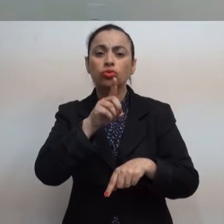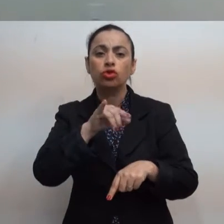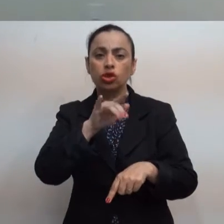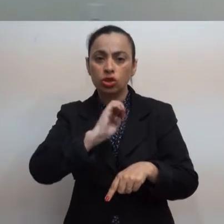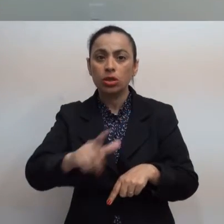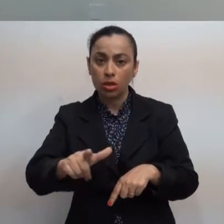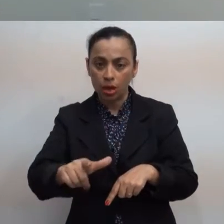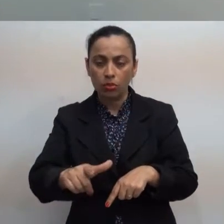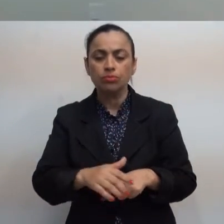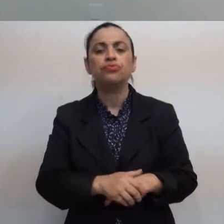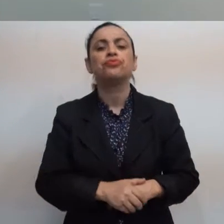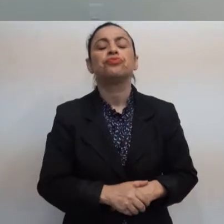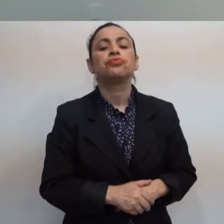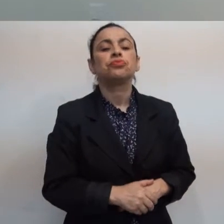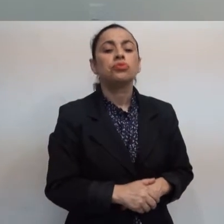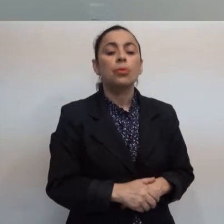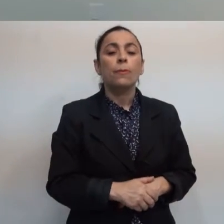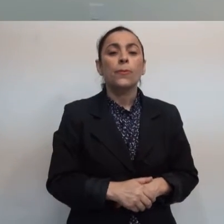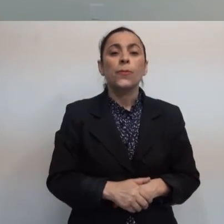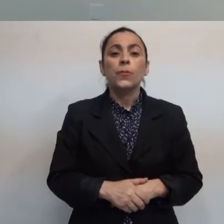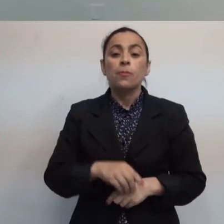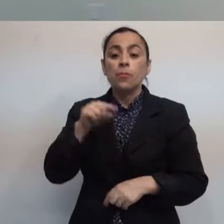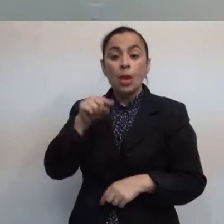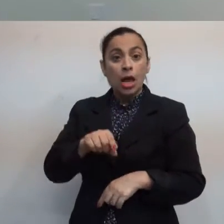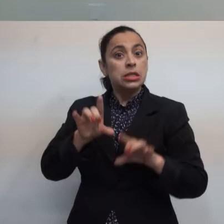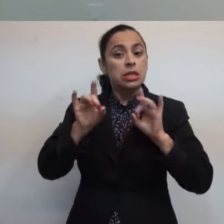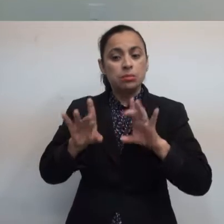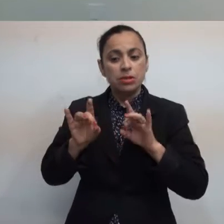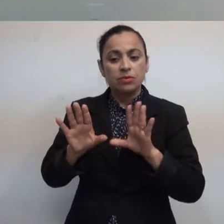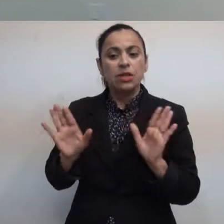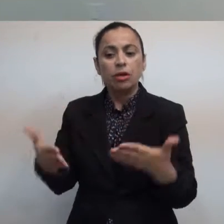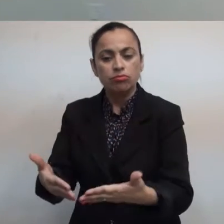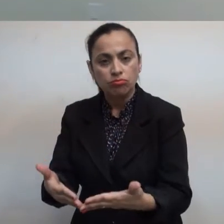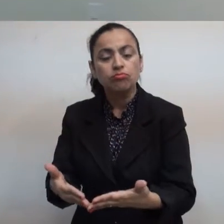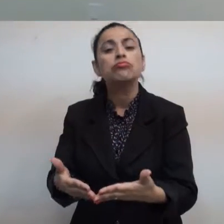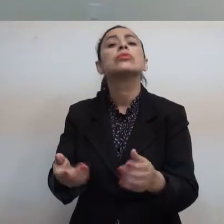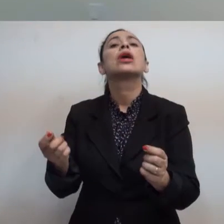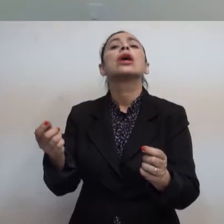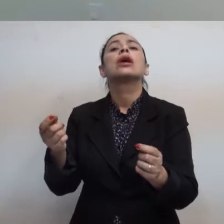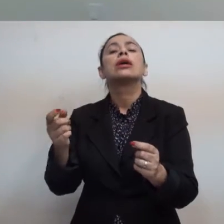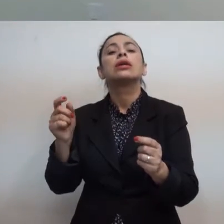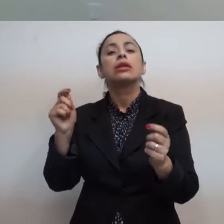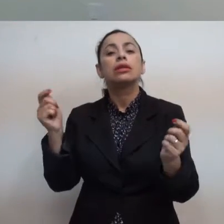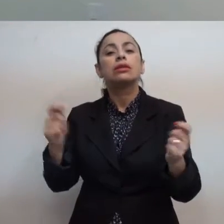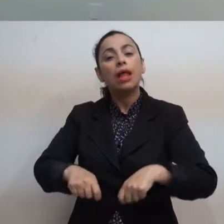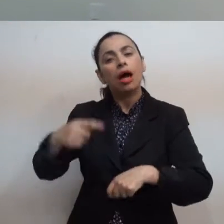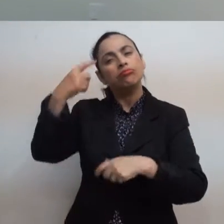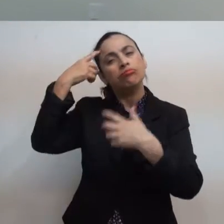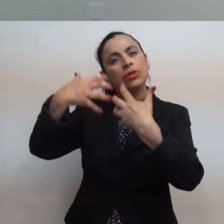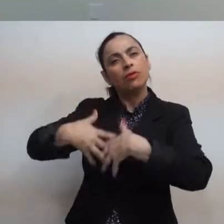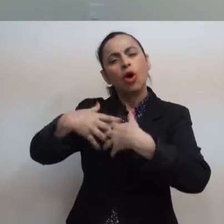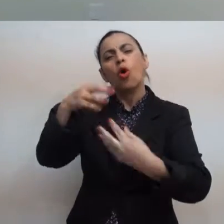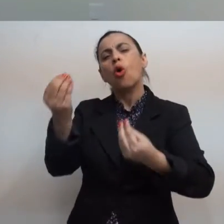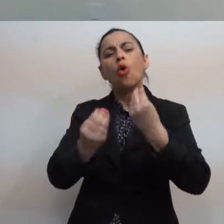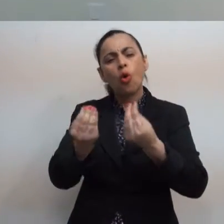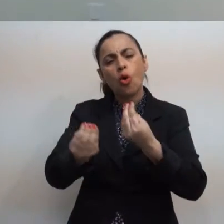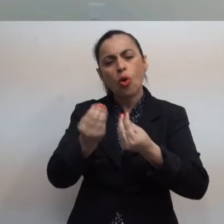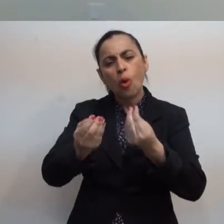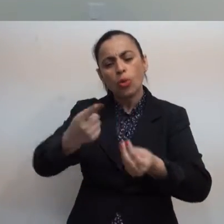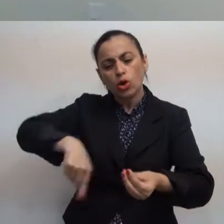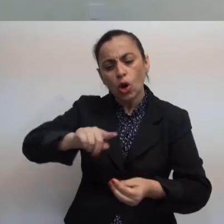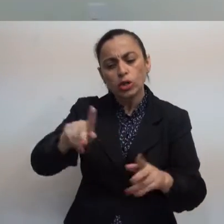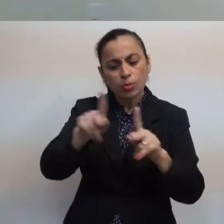recursos, digitais nesse sentido. E essa especificidade traz essa